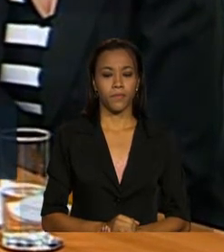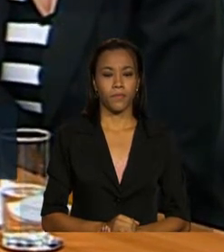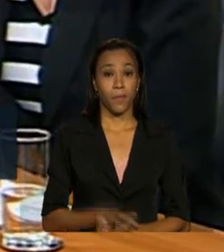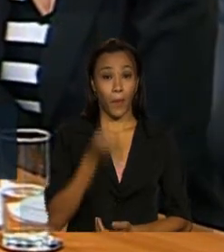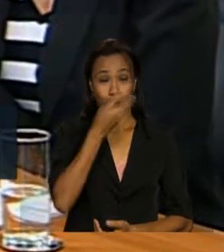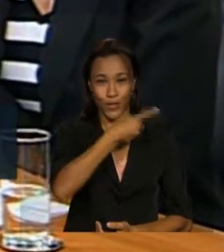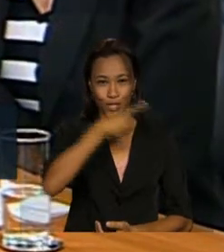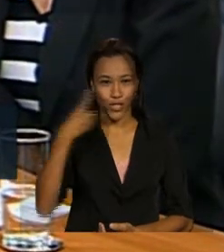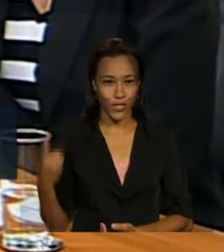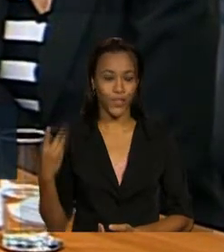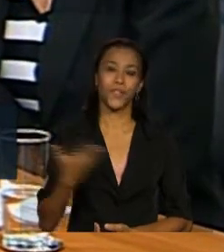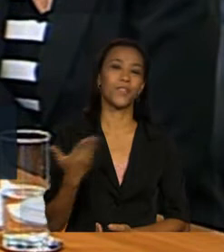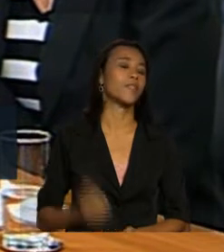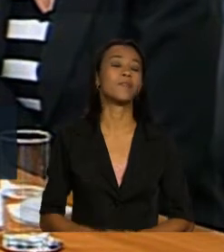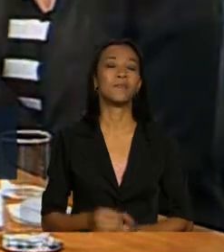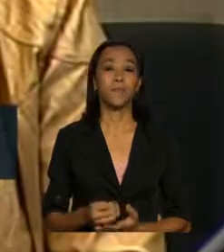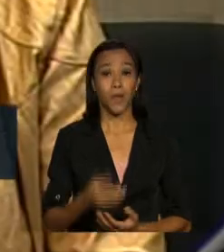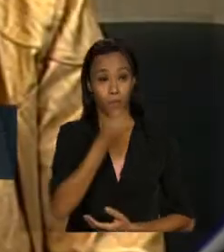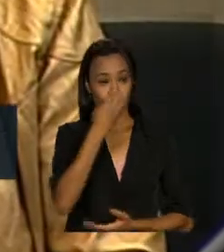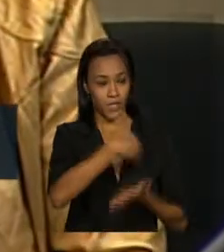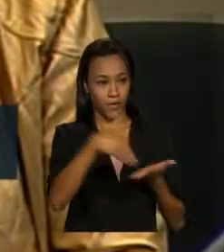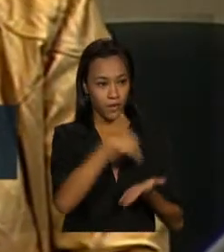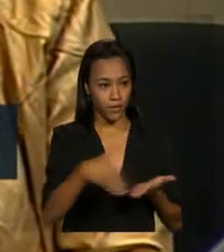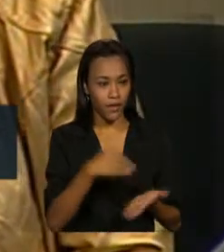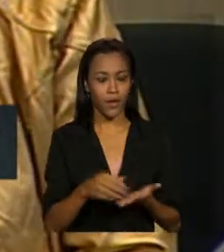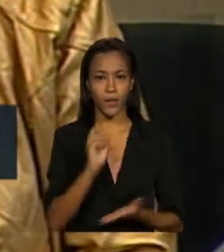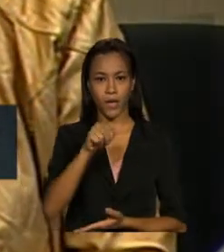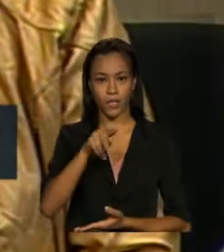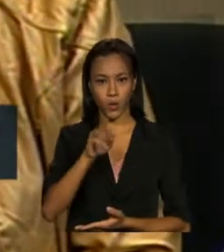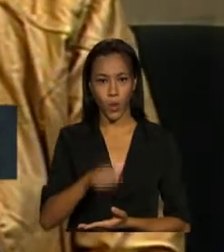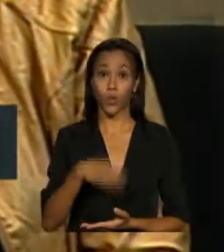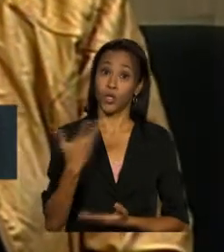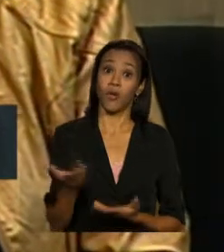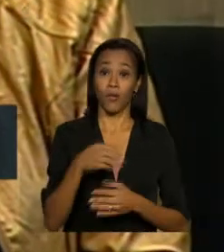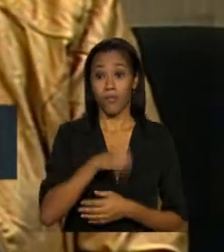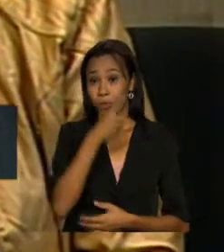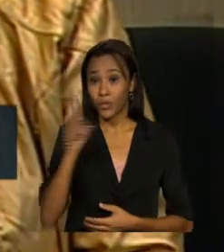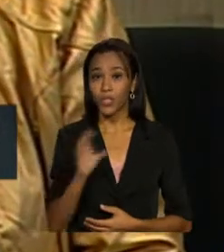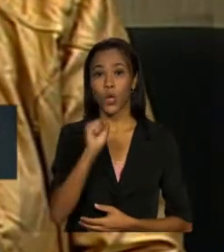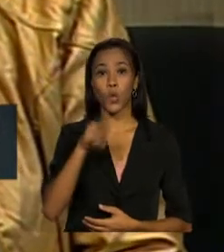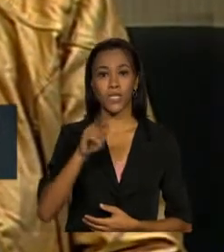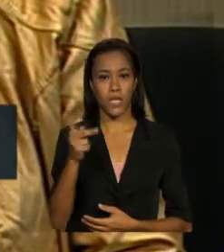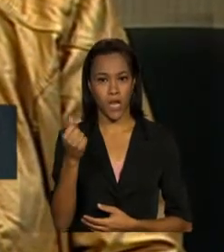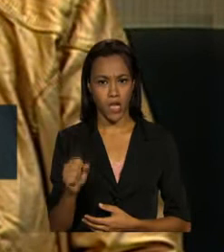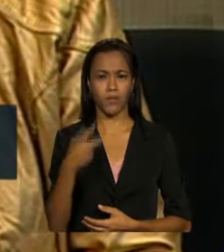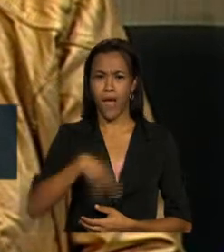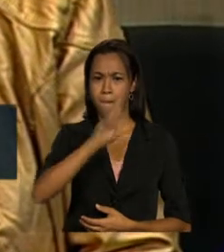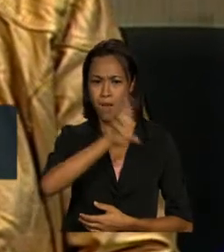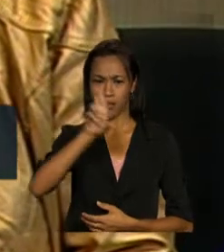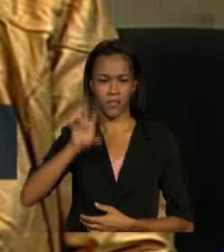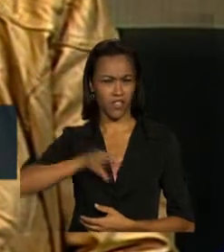Um bom dia, ministra. Bom dia, secretário Antônio, conselheiros e conselheiras, representantes